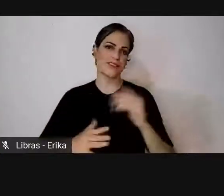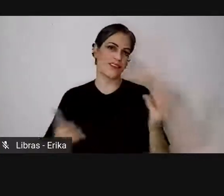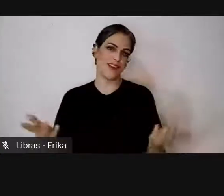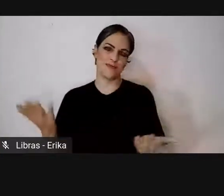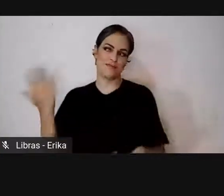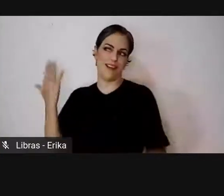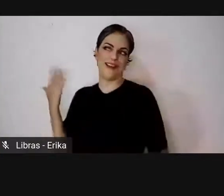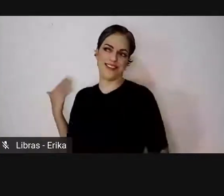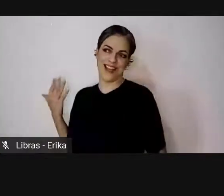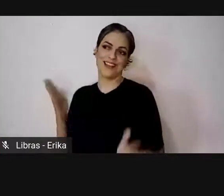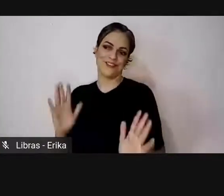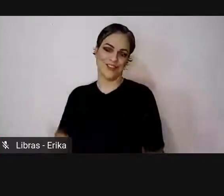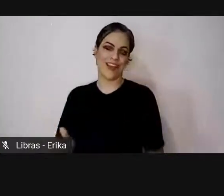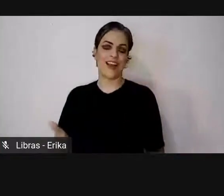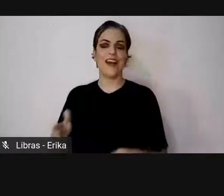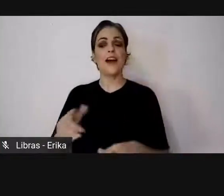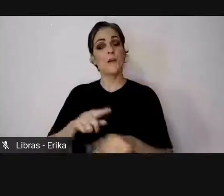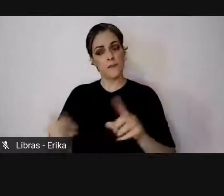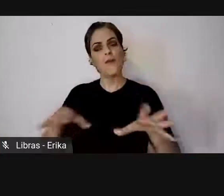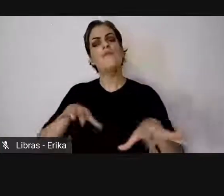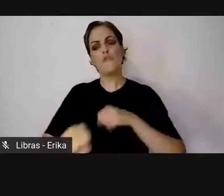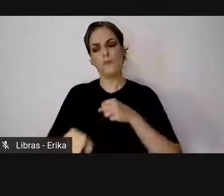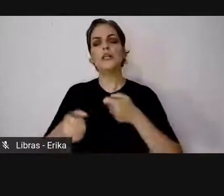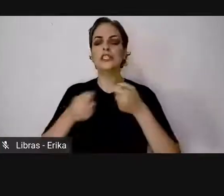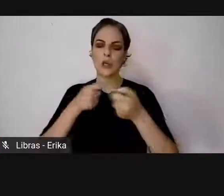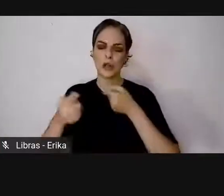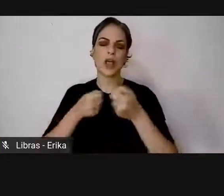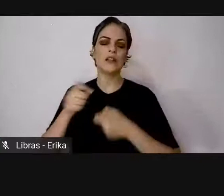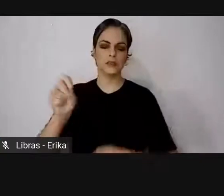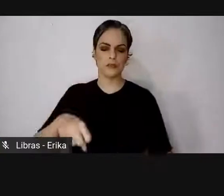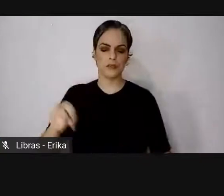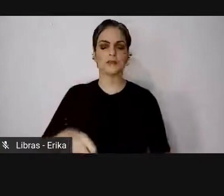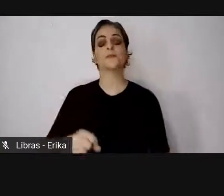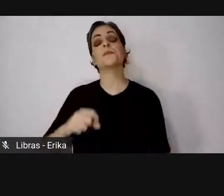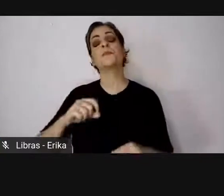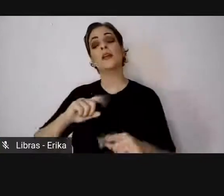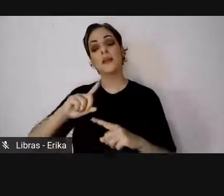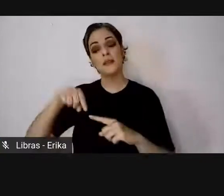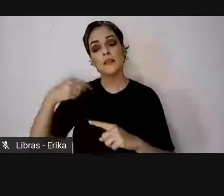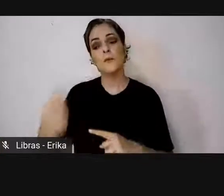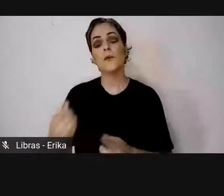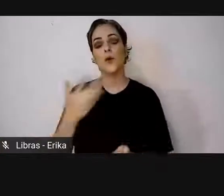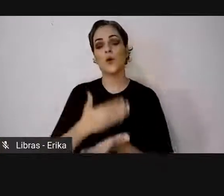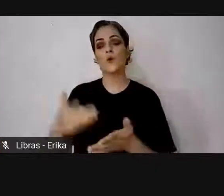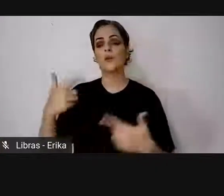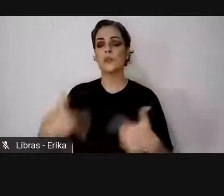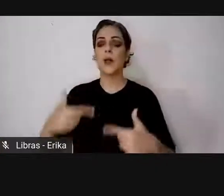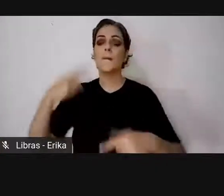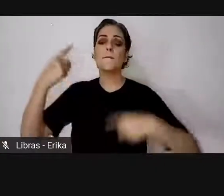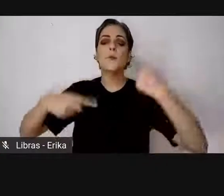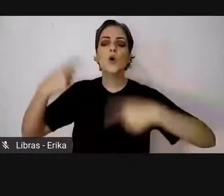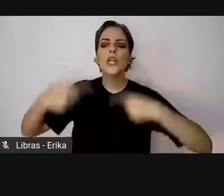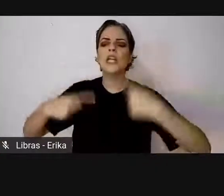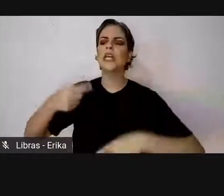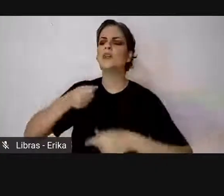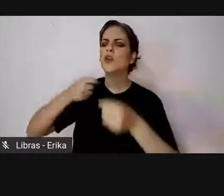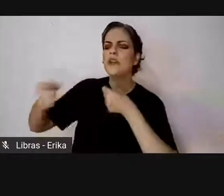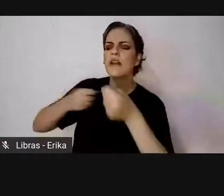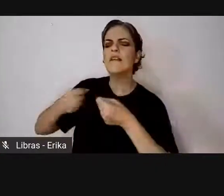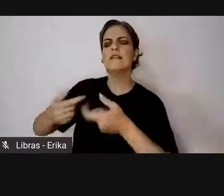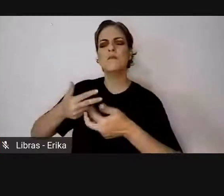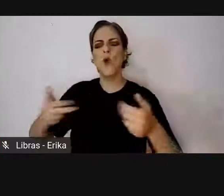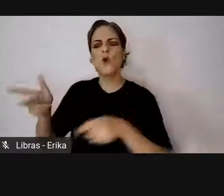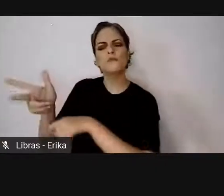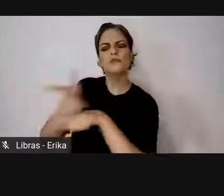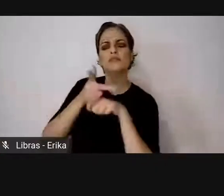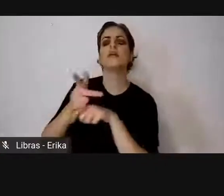a minha formação é de jornalismo, e depois passei a trabalhar muito com jornalismo político, cobertura política, e